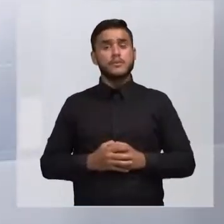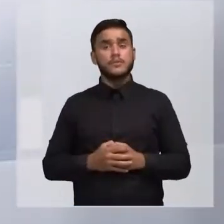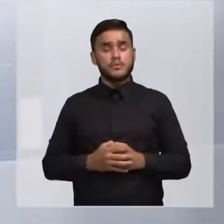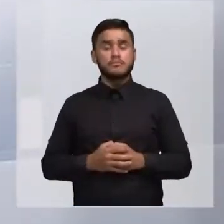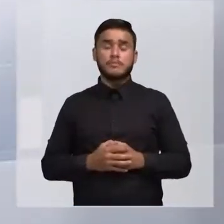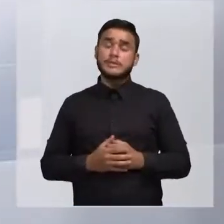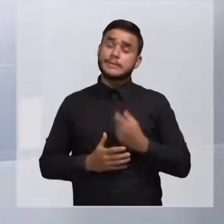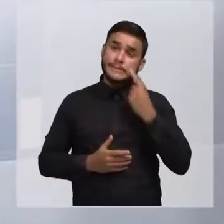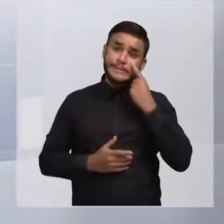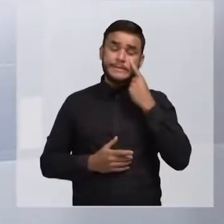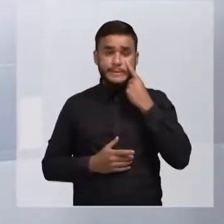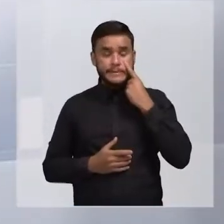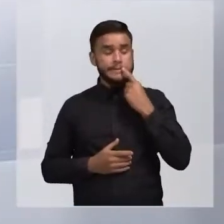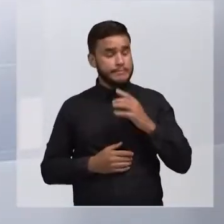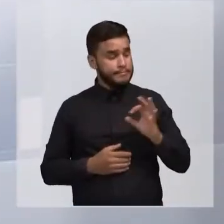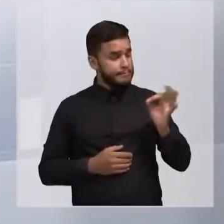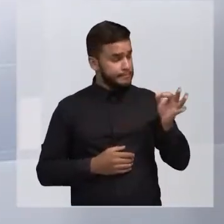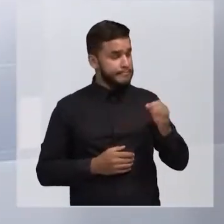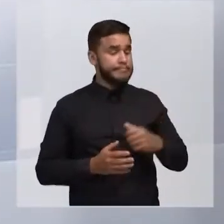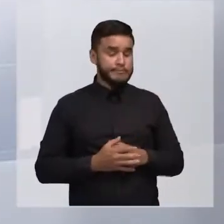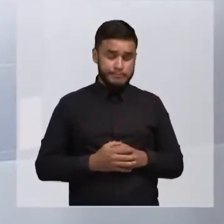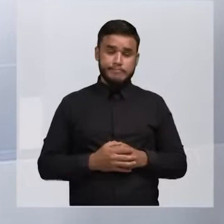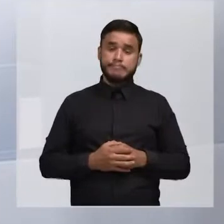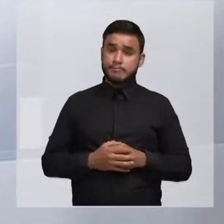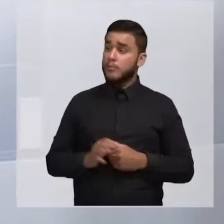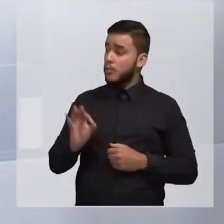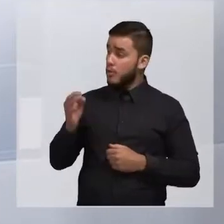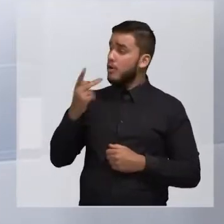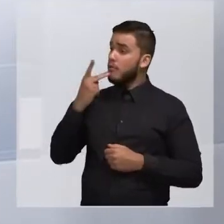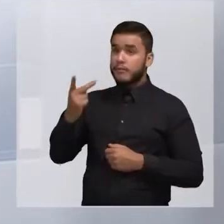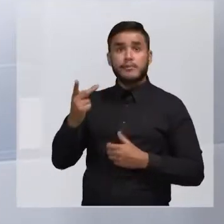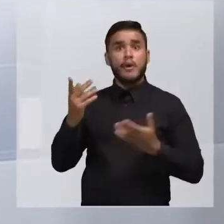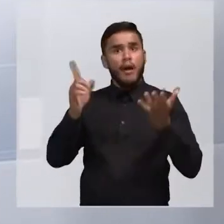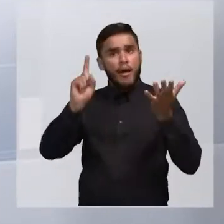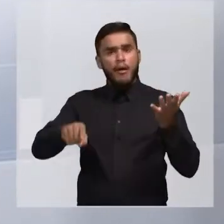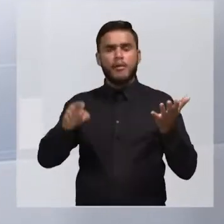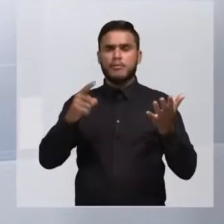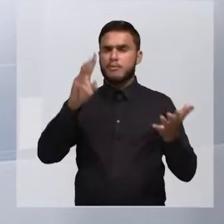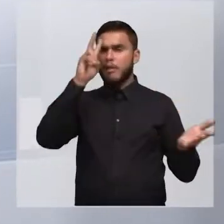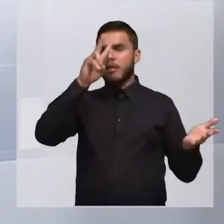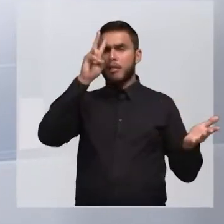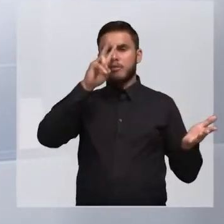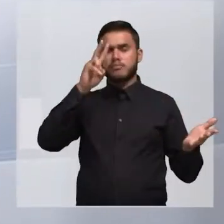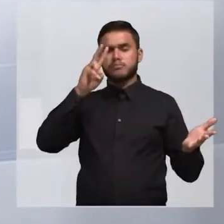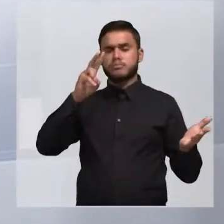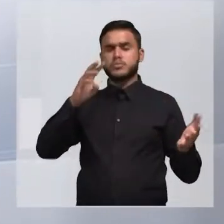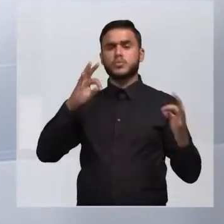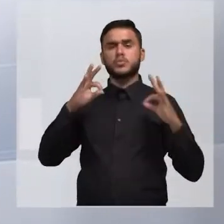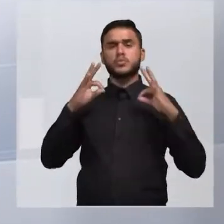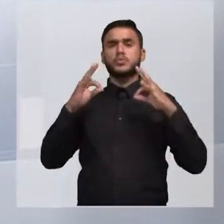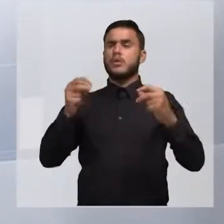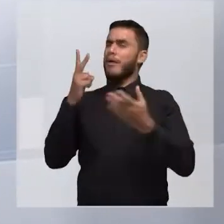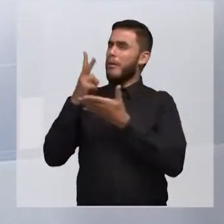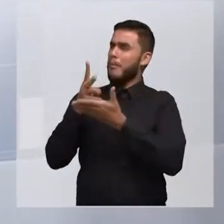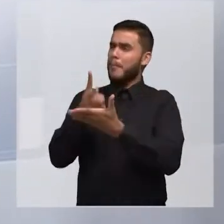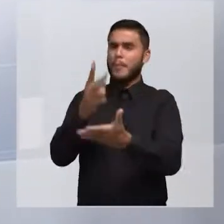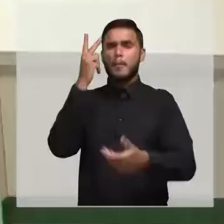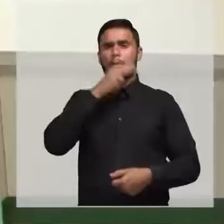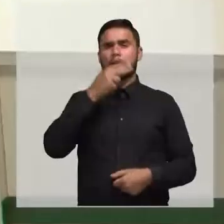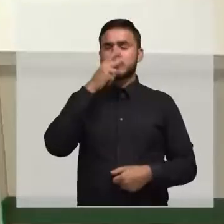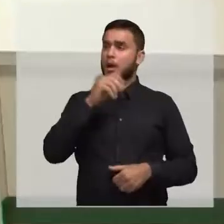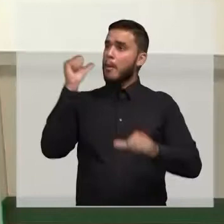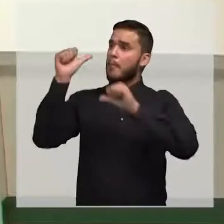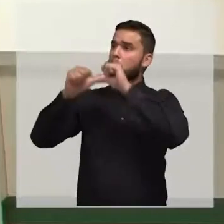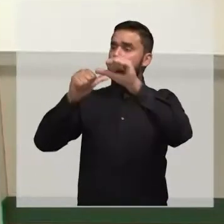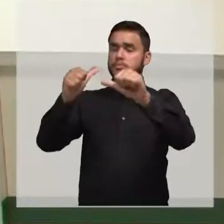é um resquício do período imperial, no sentido aristocrático mesmo. É por isso que eu não sei se